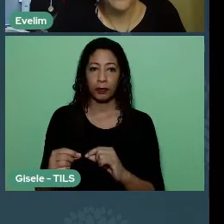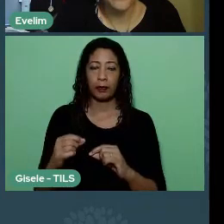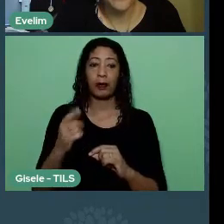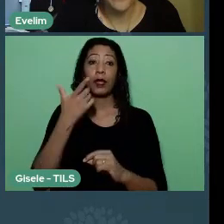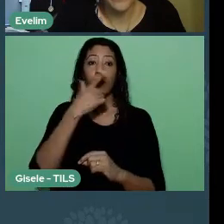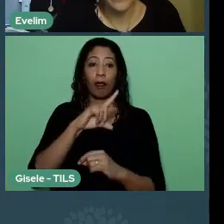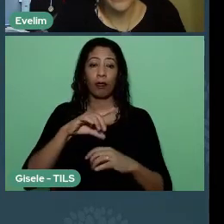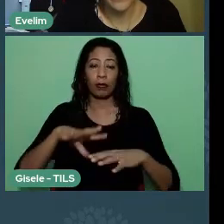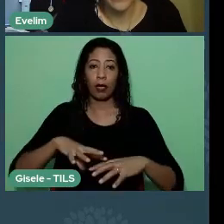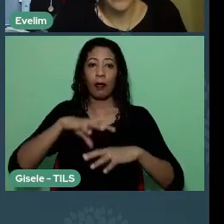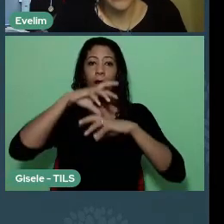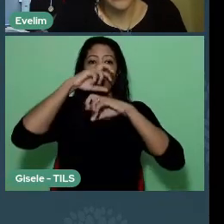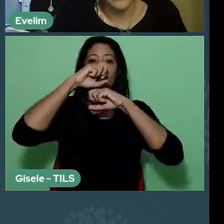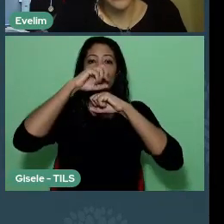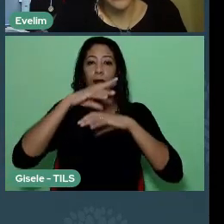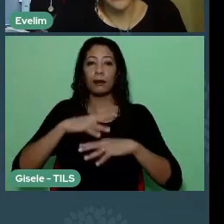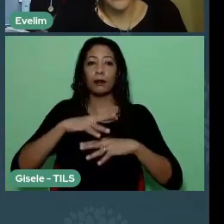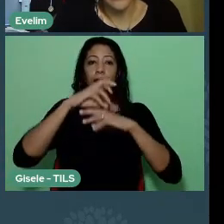aéreas.